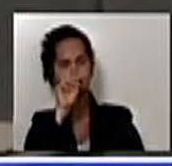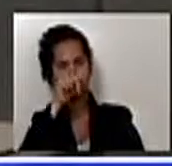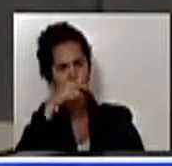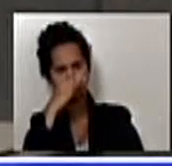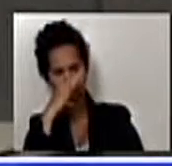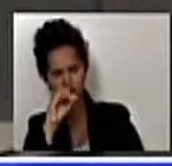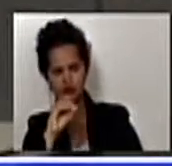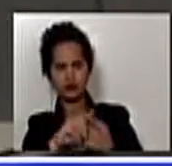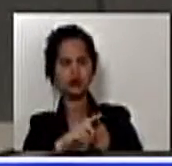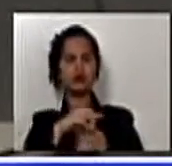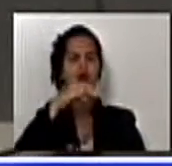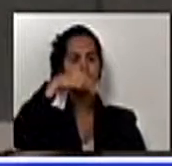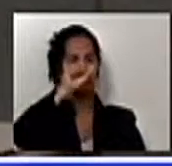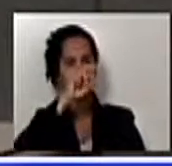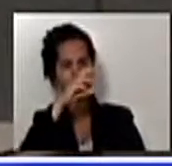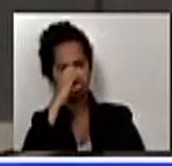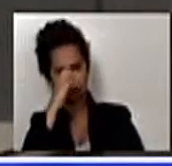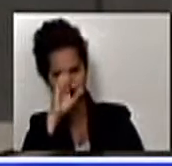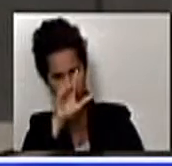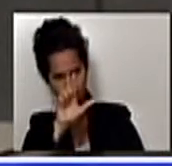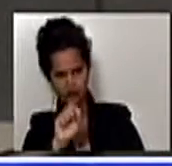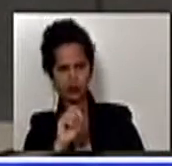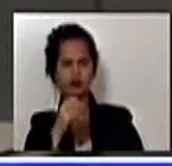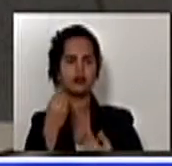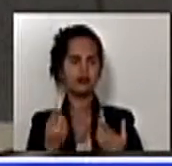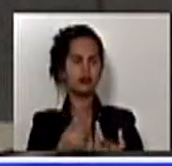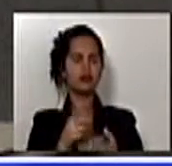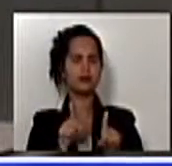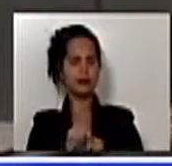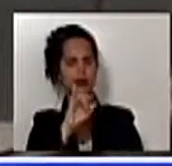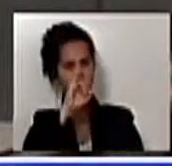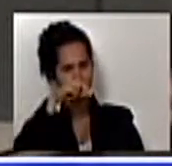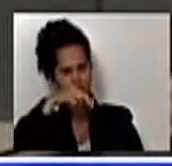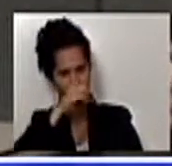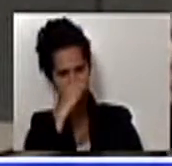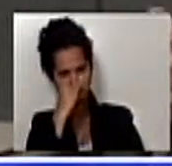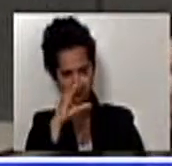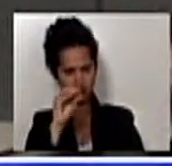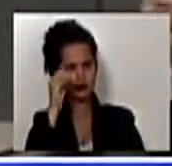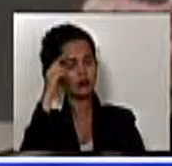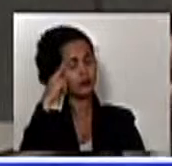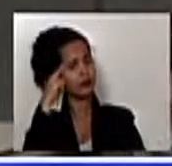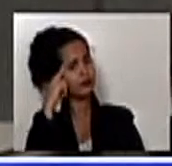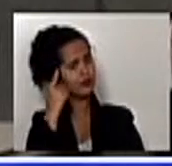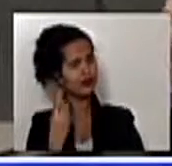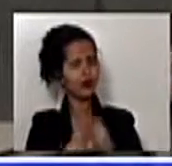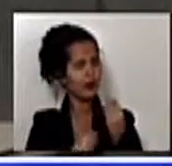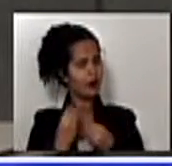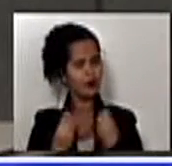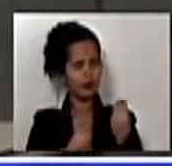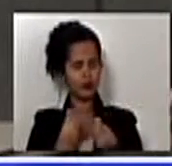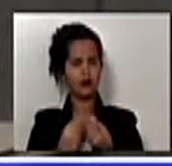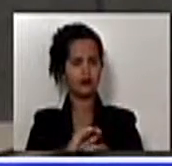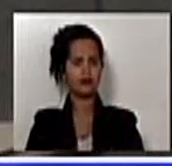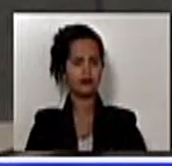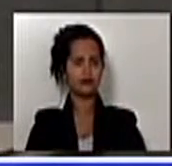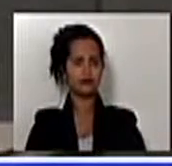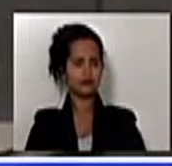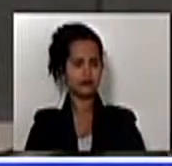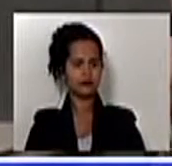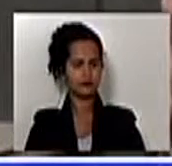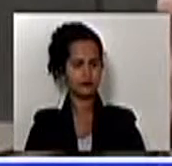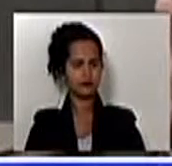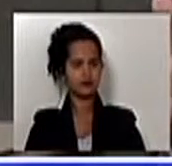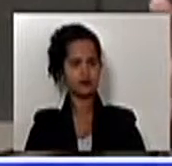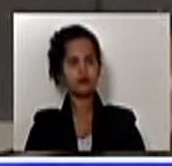deputado Marcelo Vitor e o deputado Inácio, nós temos que pensar, não é, numa forma aqui, não é,